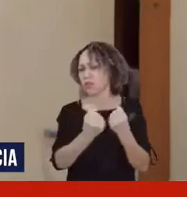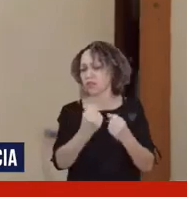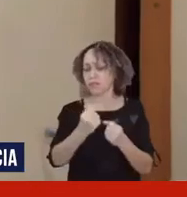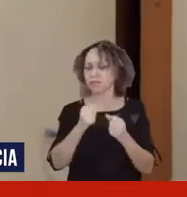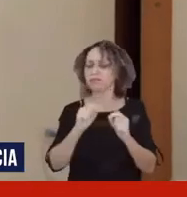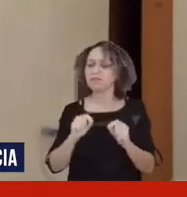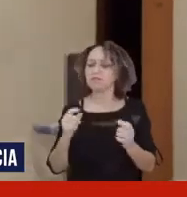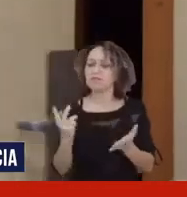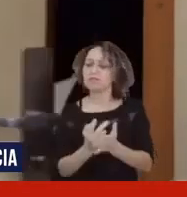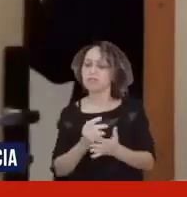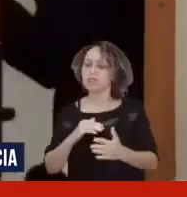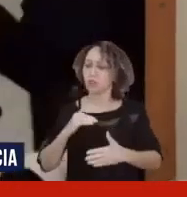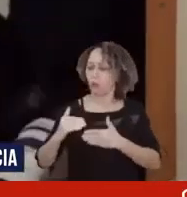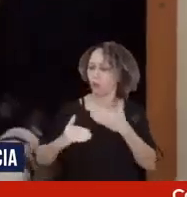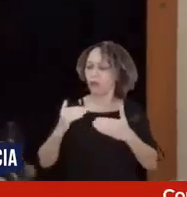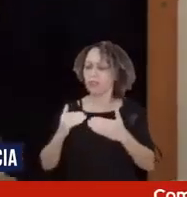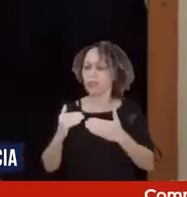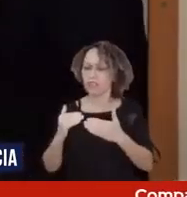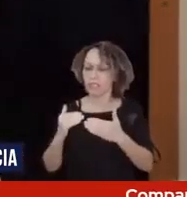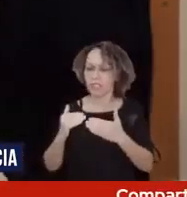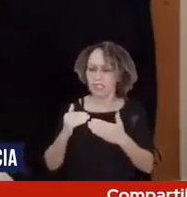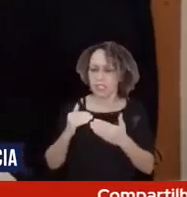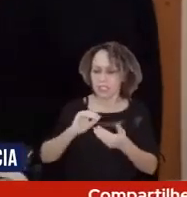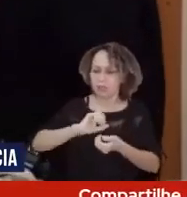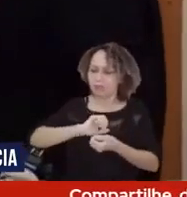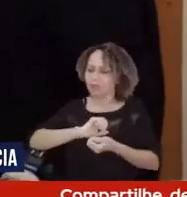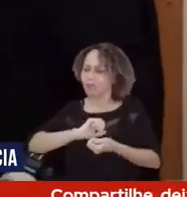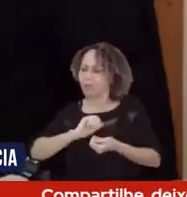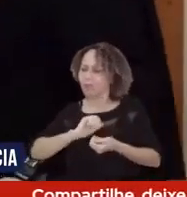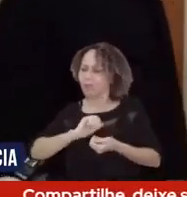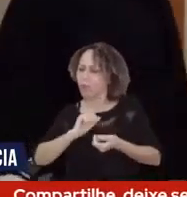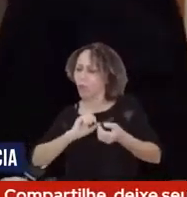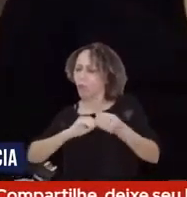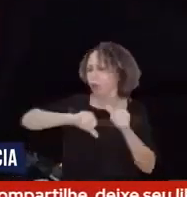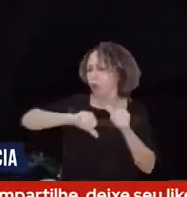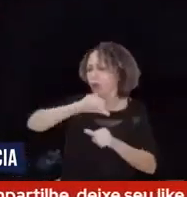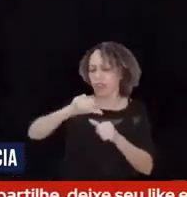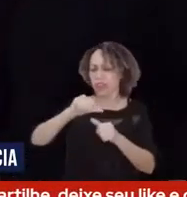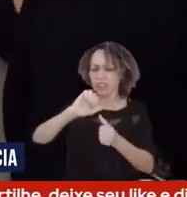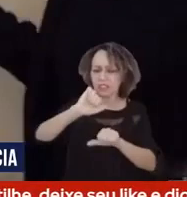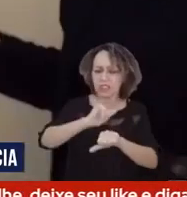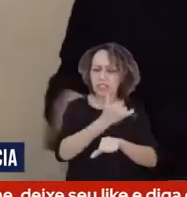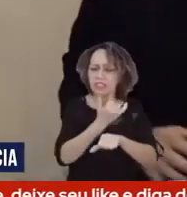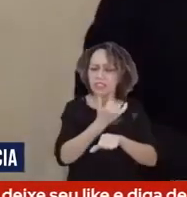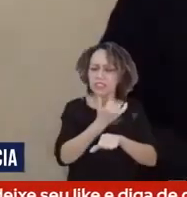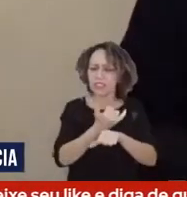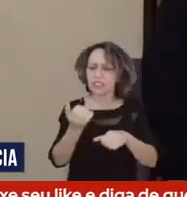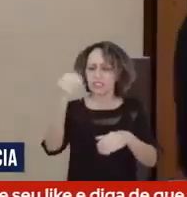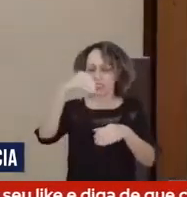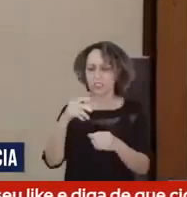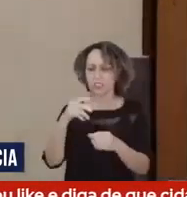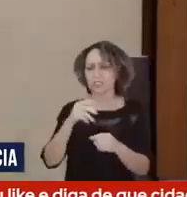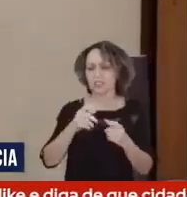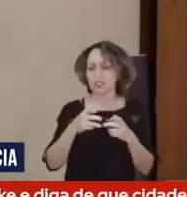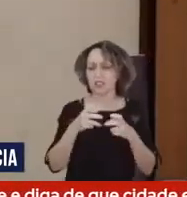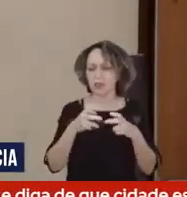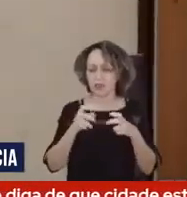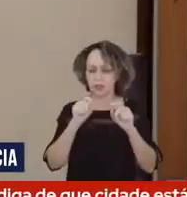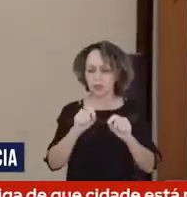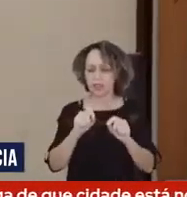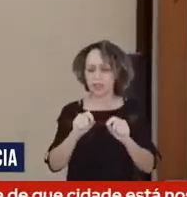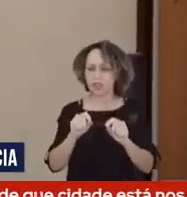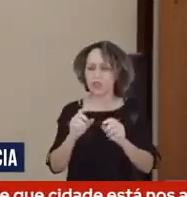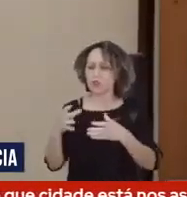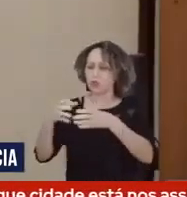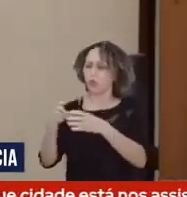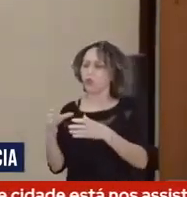da Petrobras. A PPI é um dos elementos da mudança da estratégia da Petrobras, junto com um conjunto de outras medidas regulatórias pós